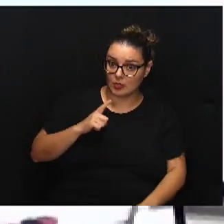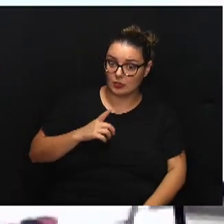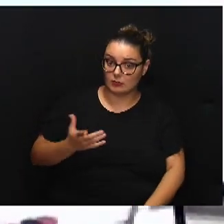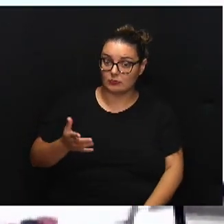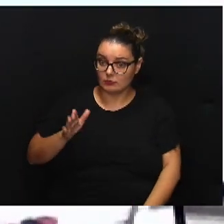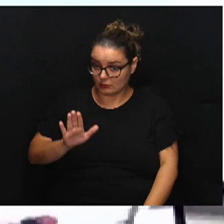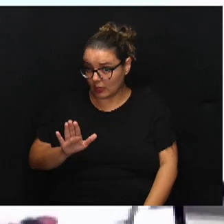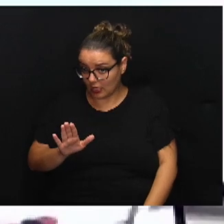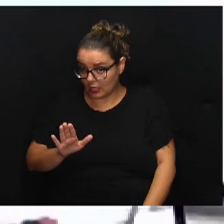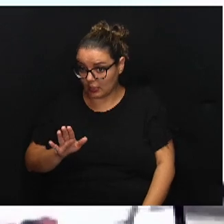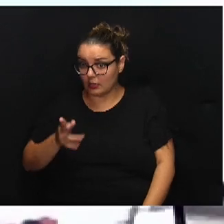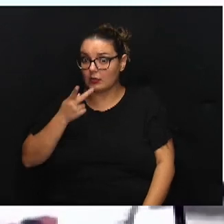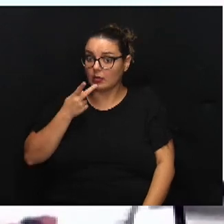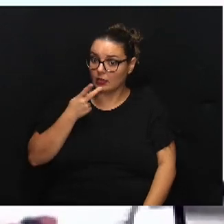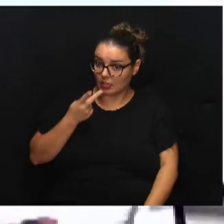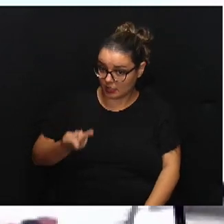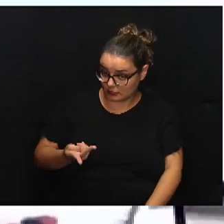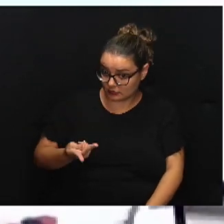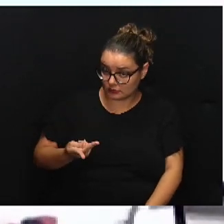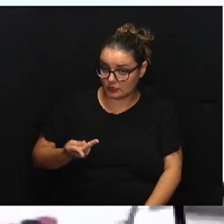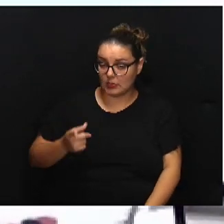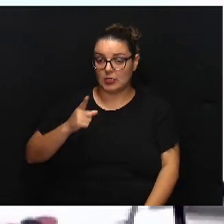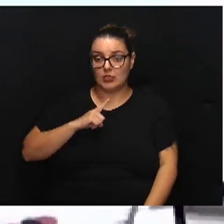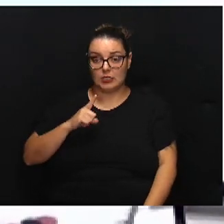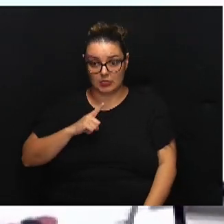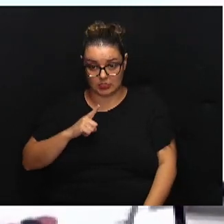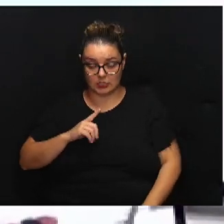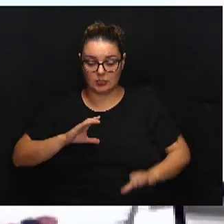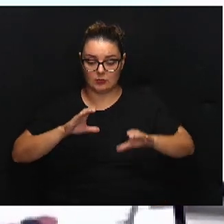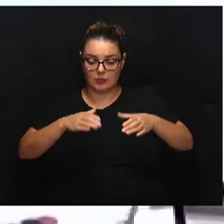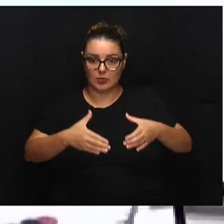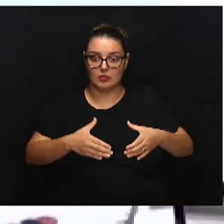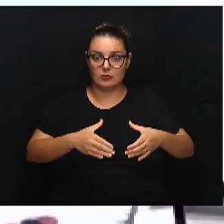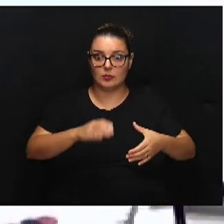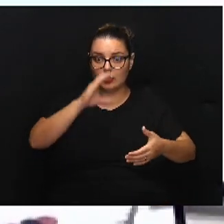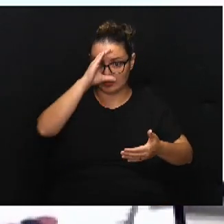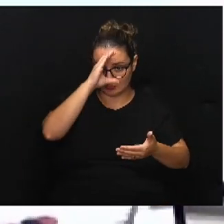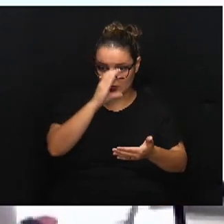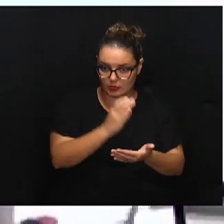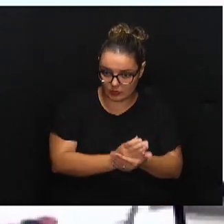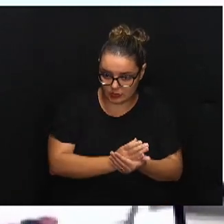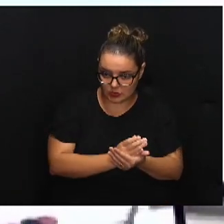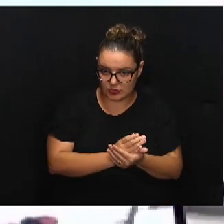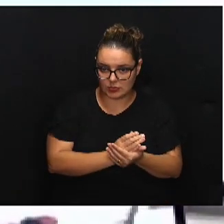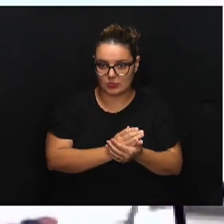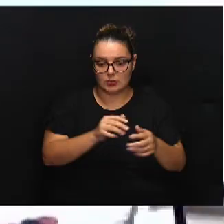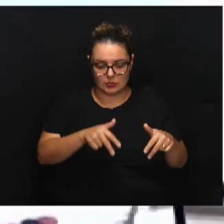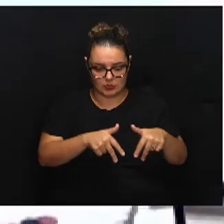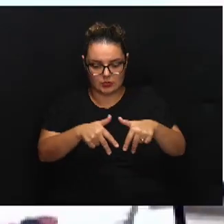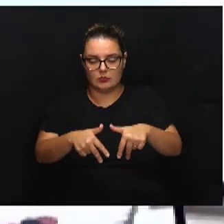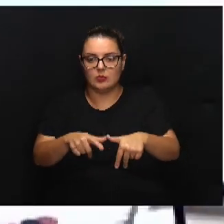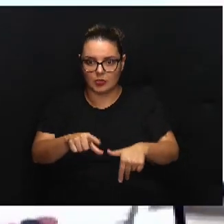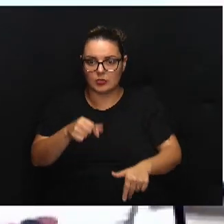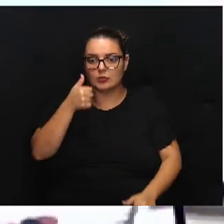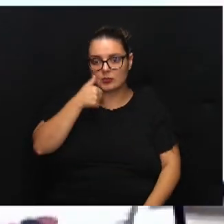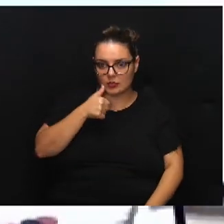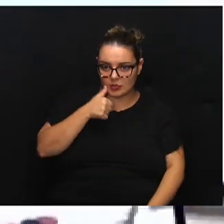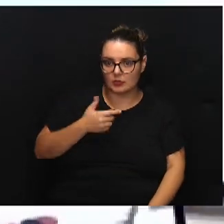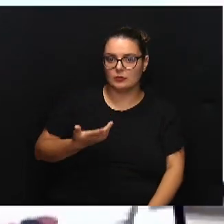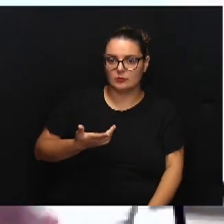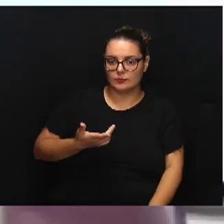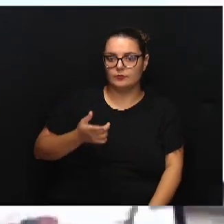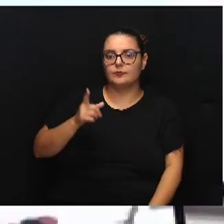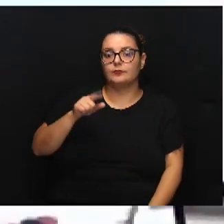eu vou salientar que a presença de uma equipe de confiança e de um acompanhante por escolha da mulher é